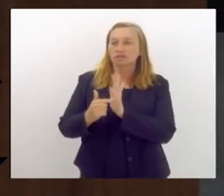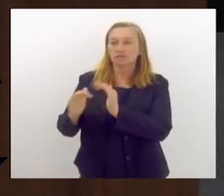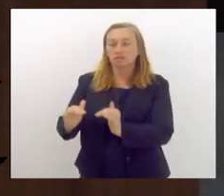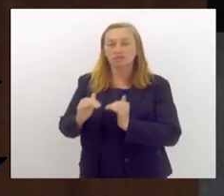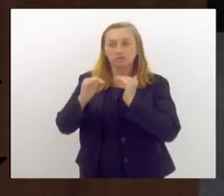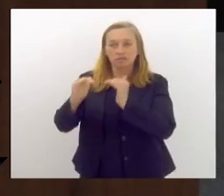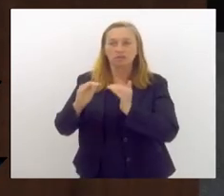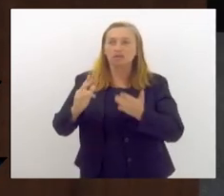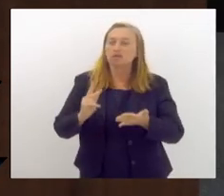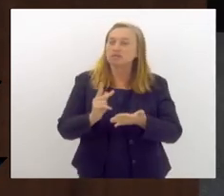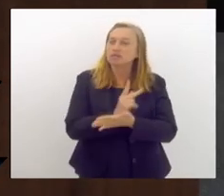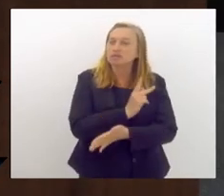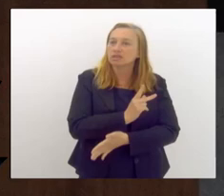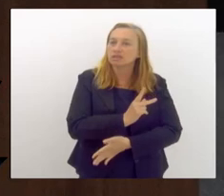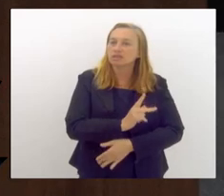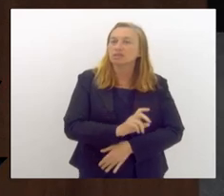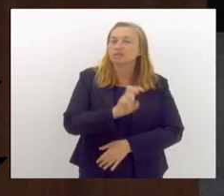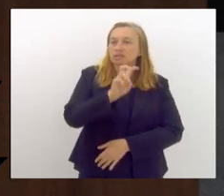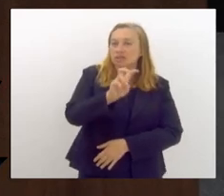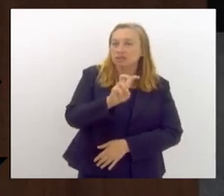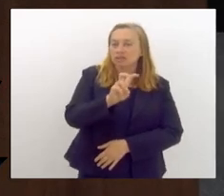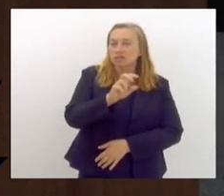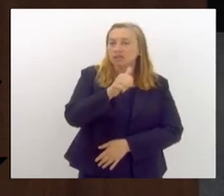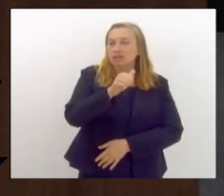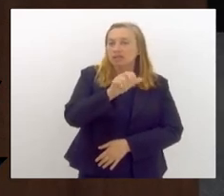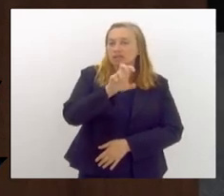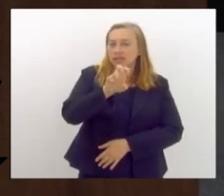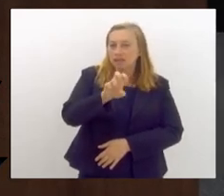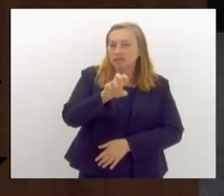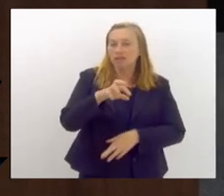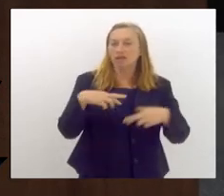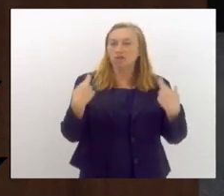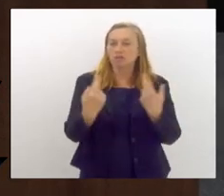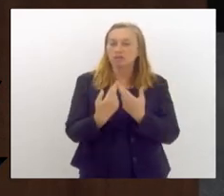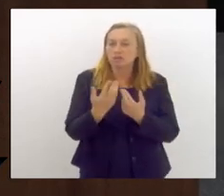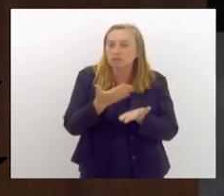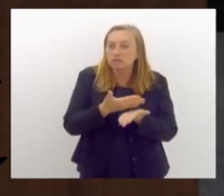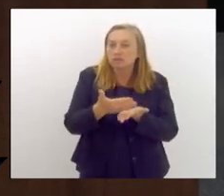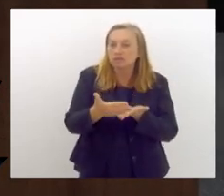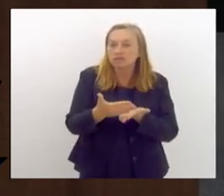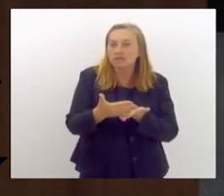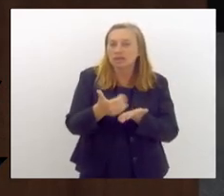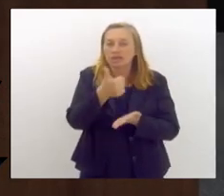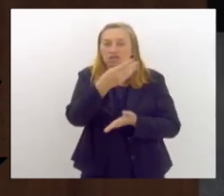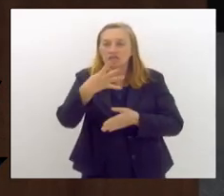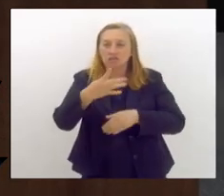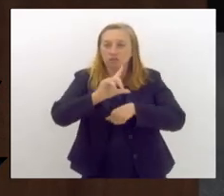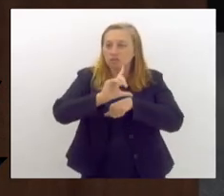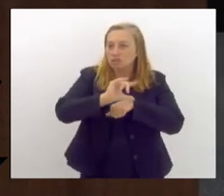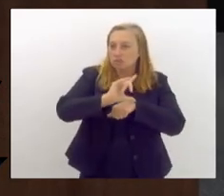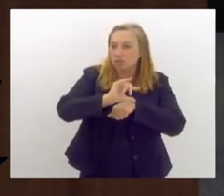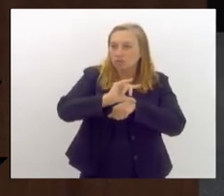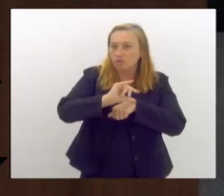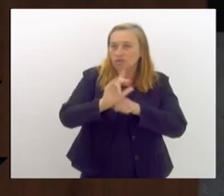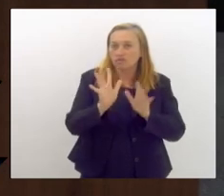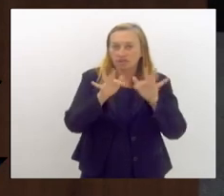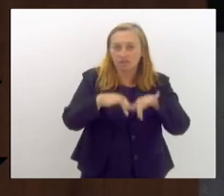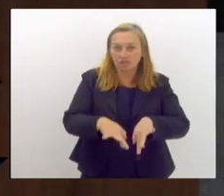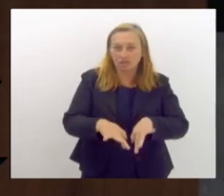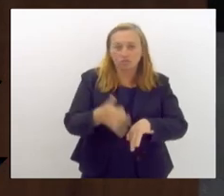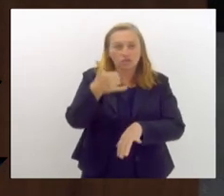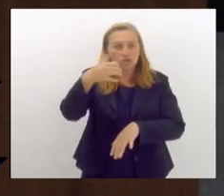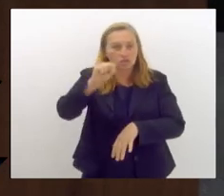o ocorrido na quinta sessão ordinária, que, iniciada às 14 horas, encerrou-se